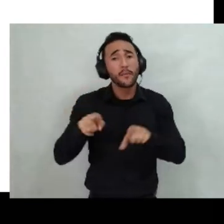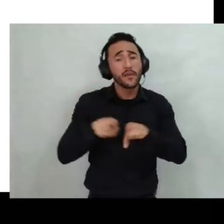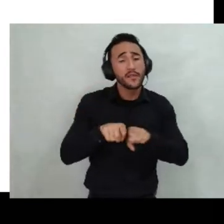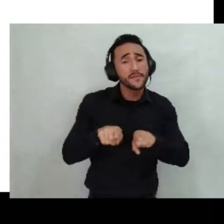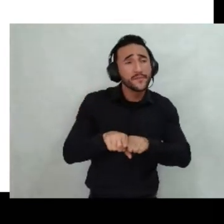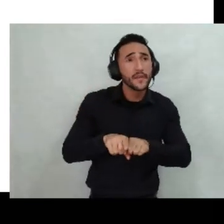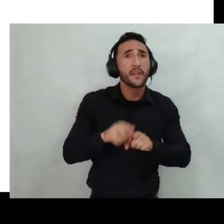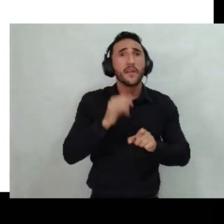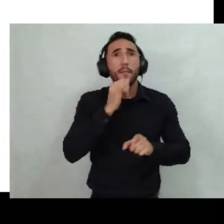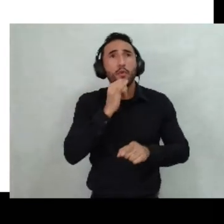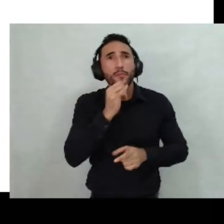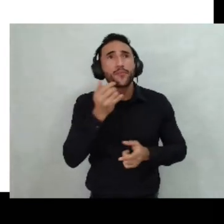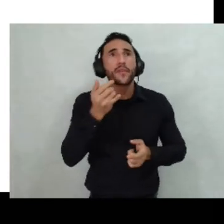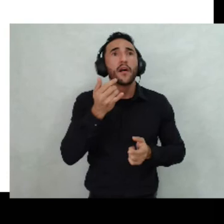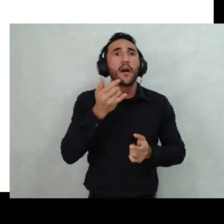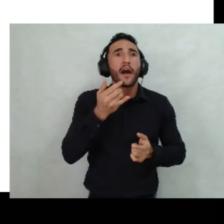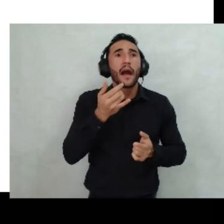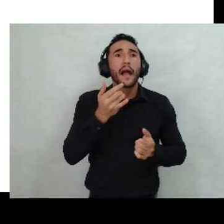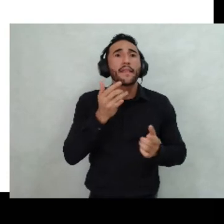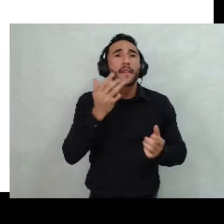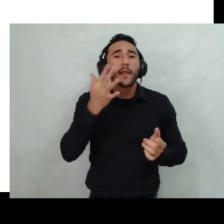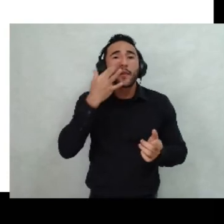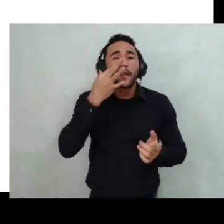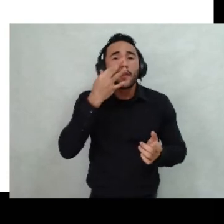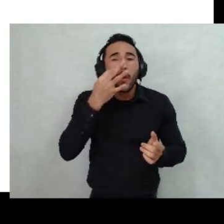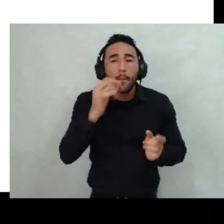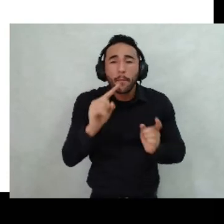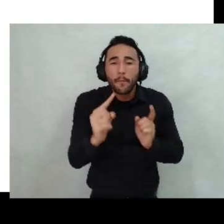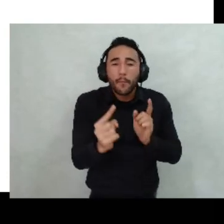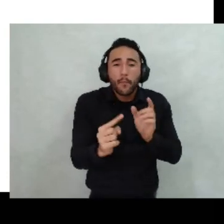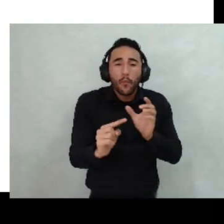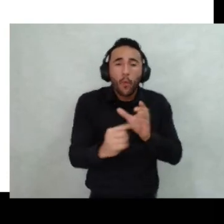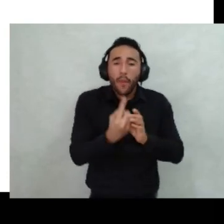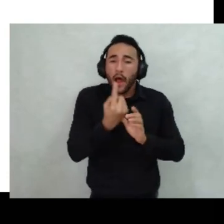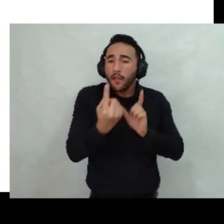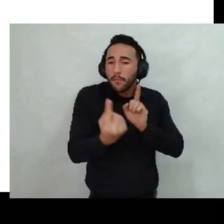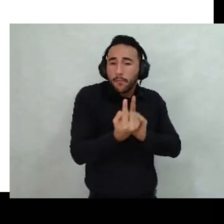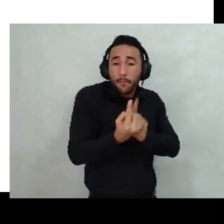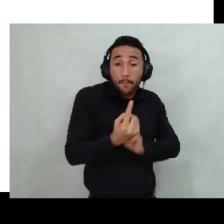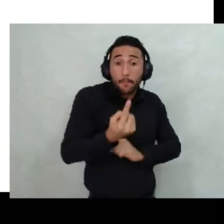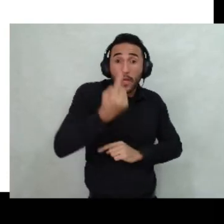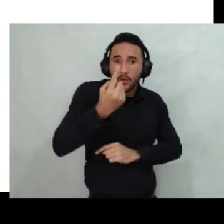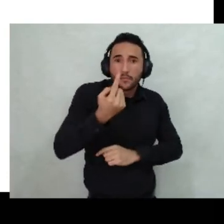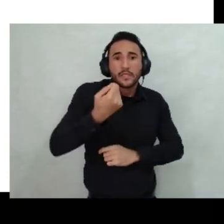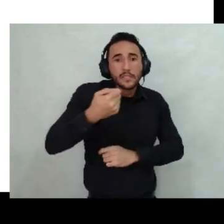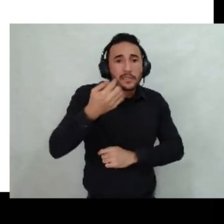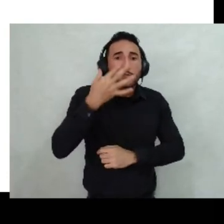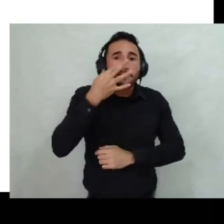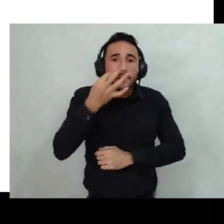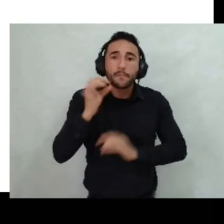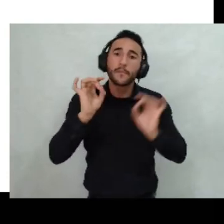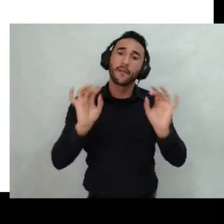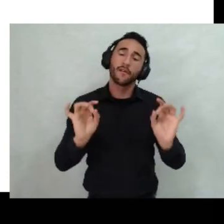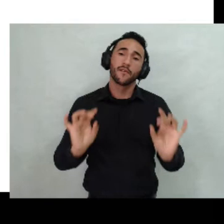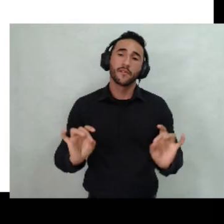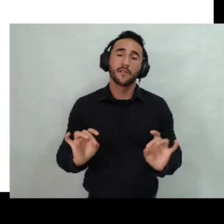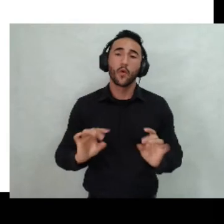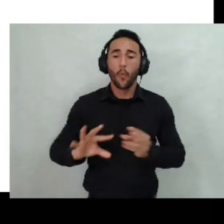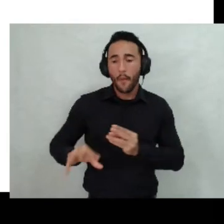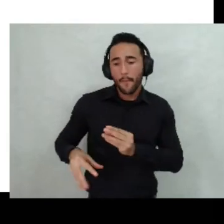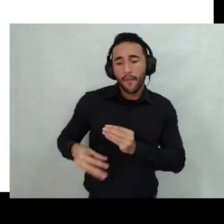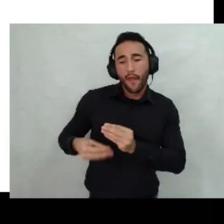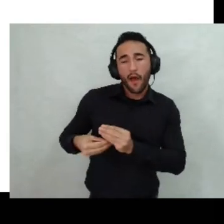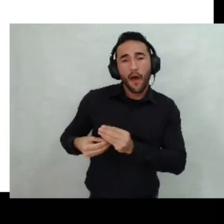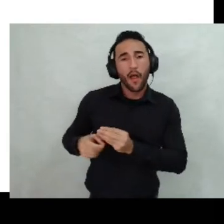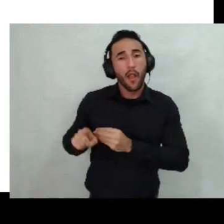da atenção primária ou mesmo da urgência. Então, assim, complementando as informações que a vigilância epidemiológica